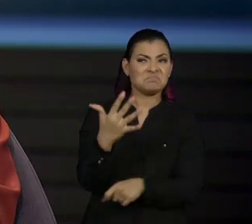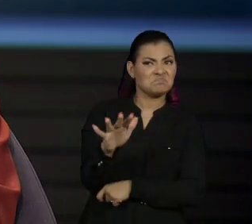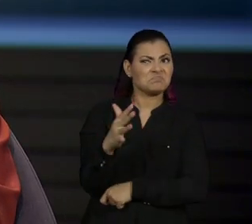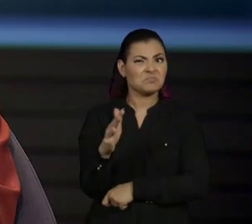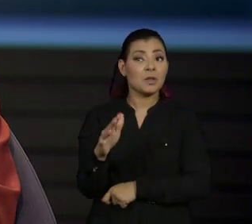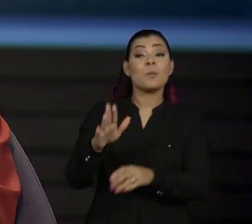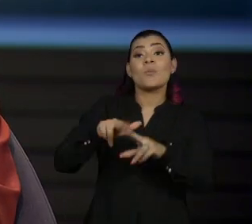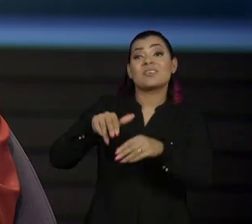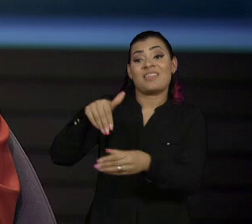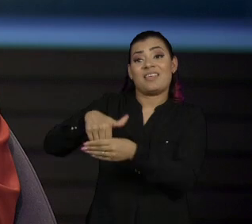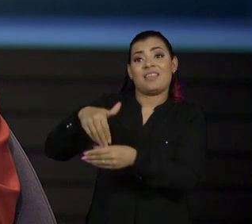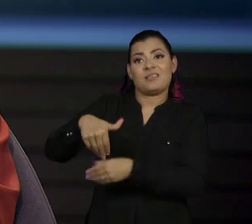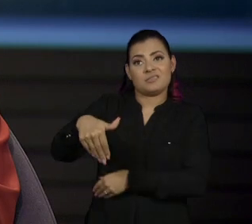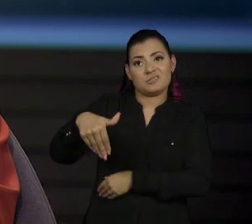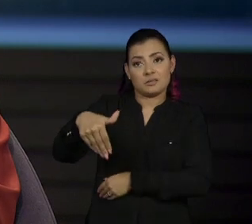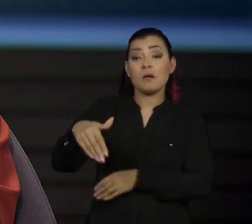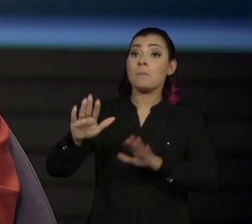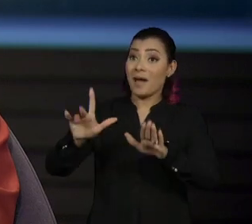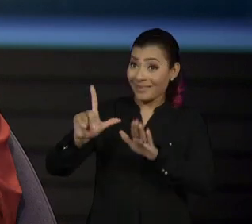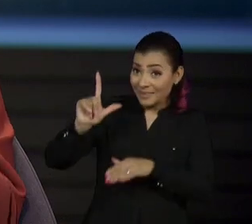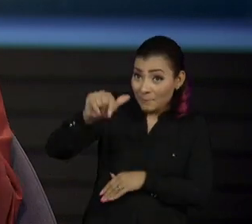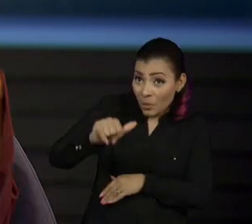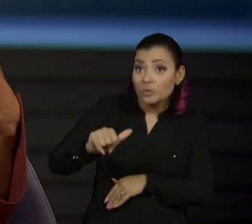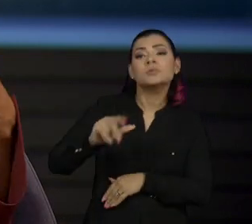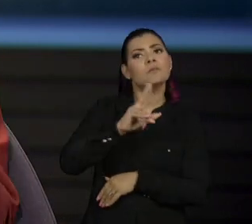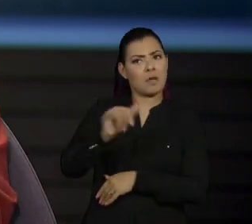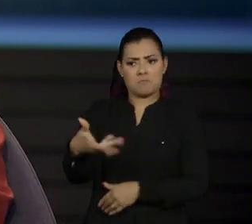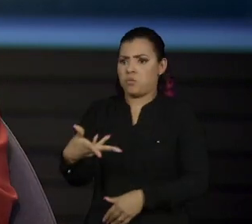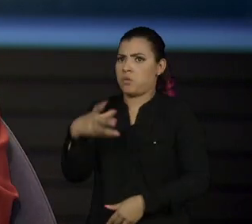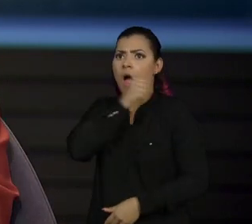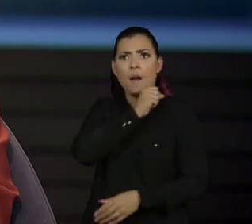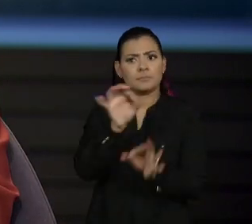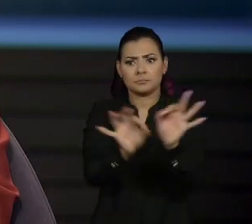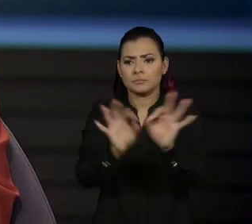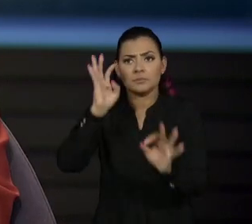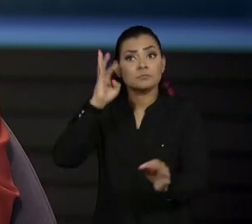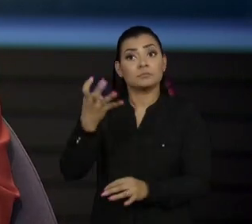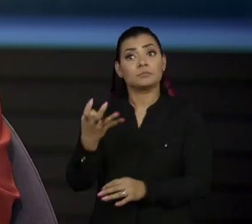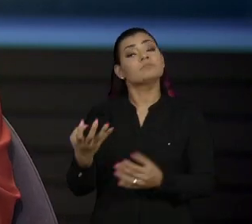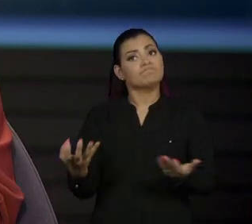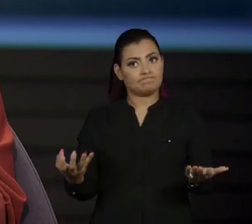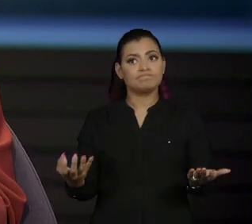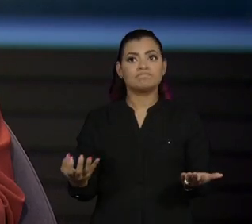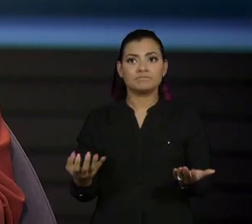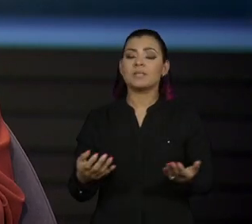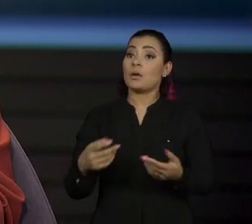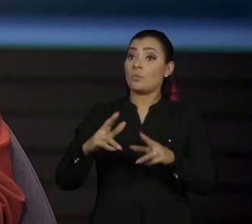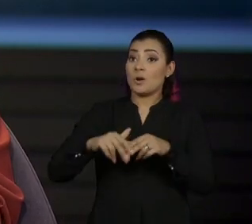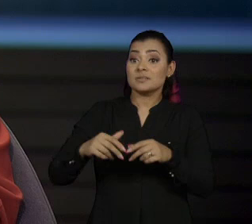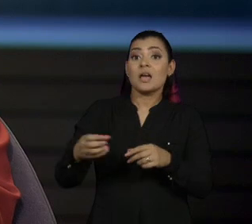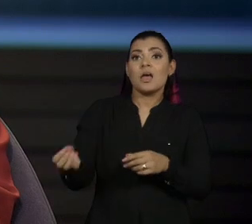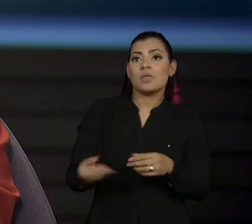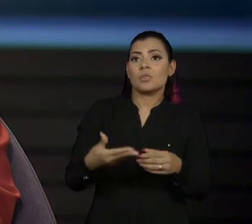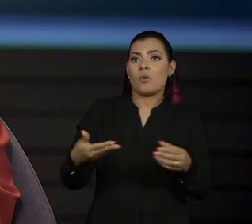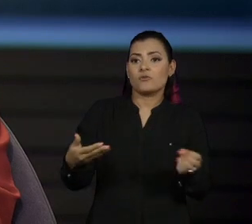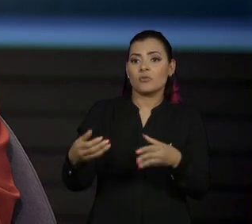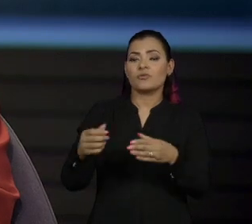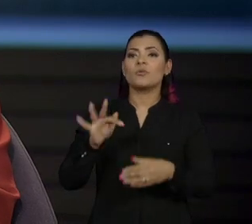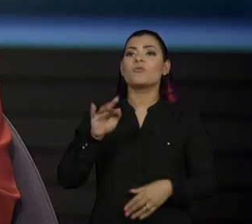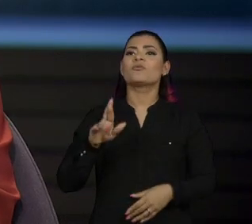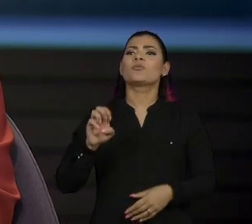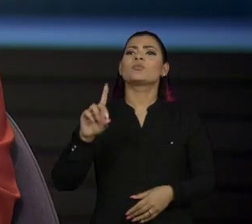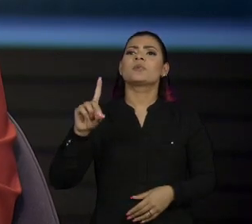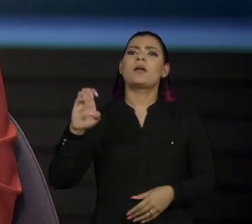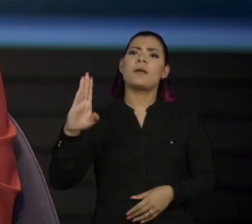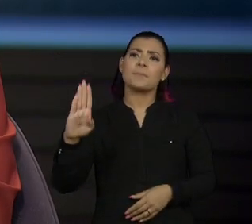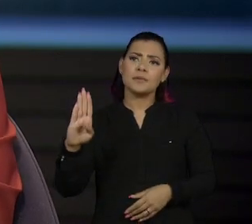conta das eleições, então depois vai ter que correr com isso, sob pena de as inovações trazidas pelo Fundeb, inclusive de